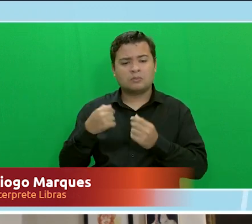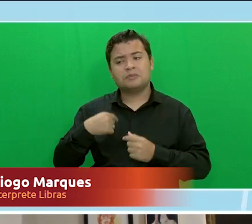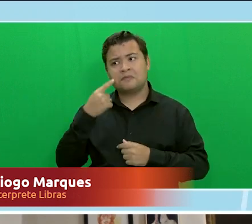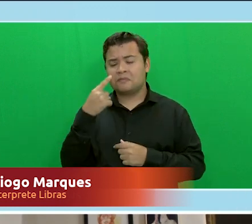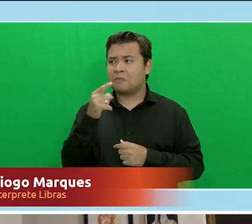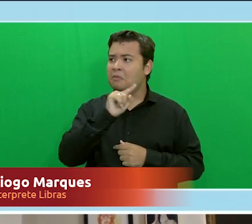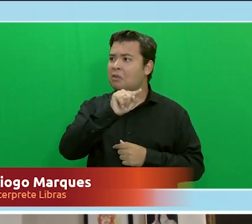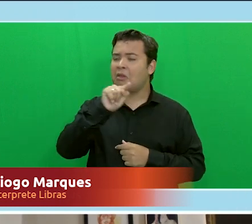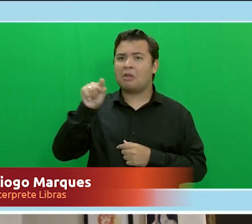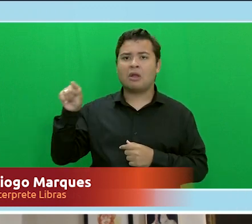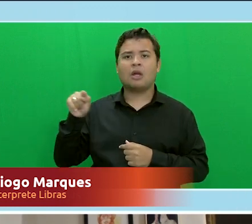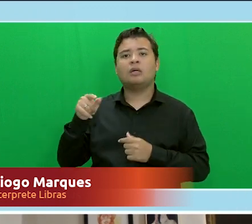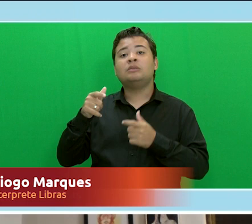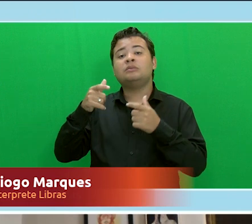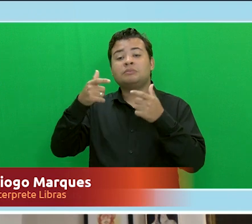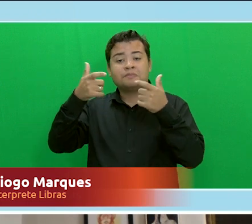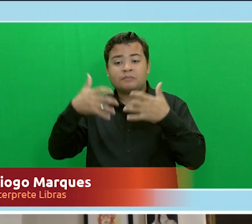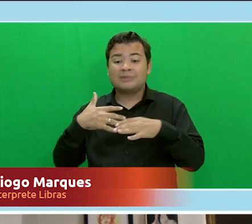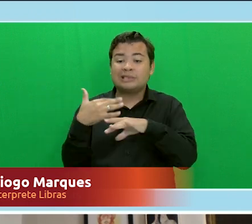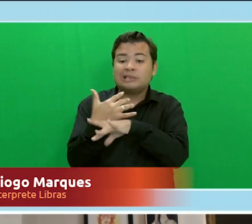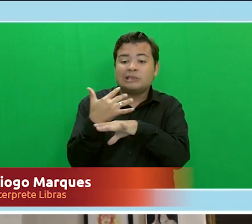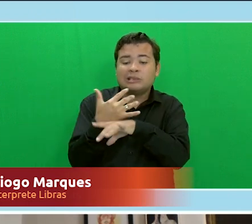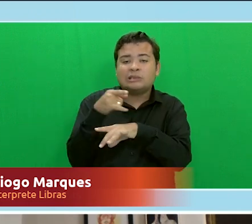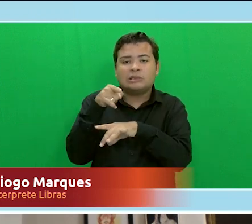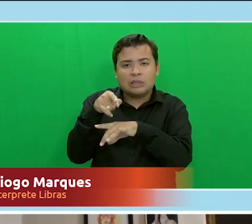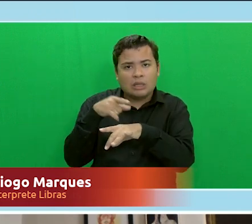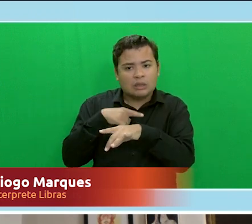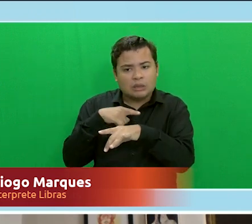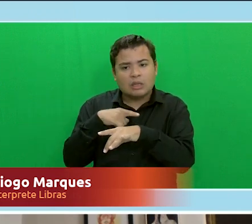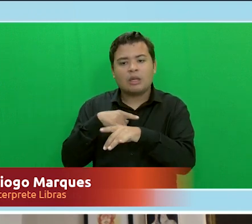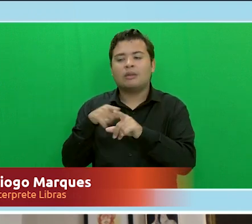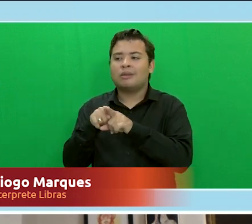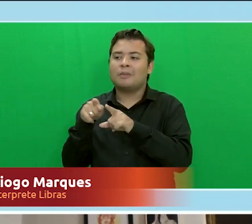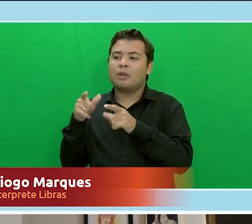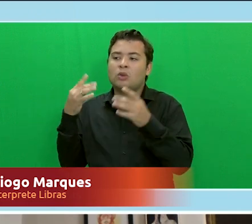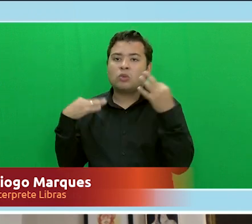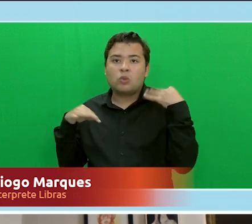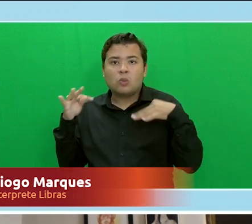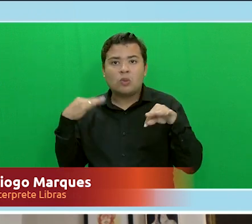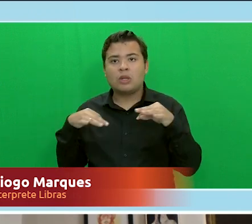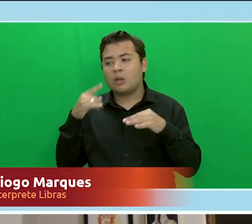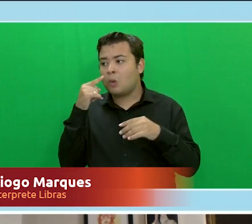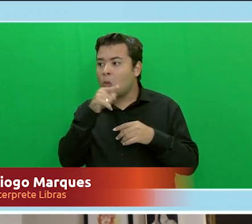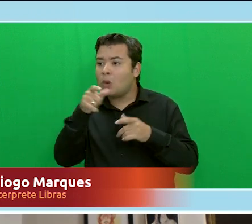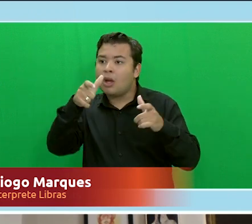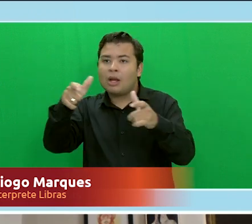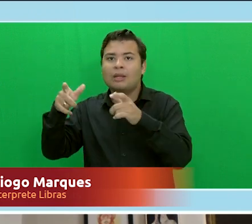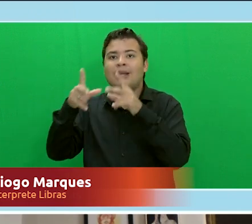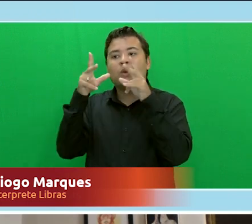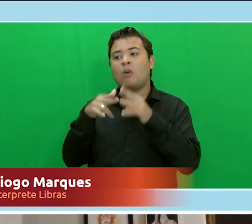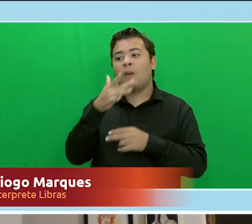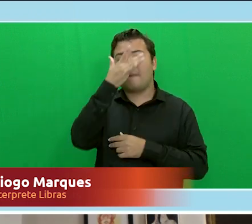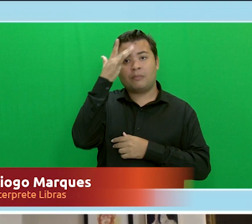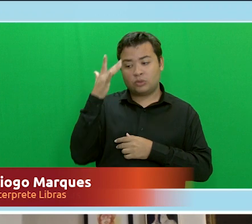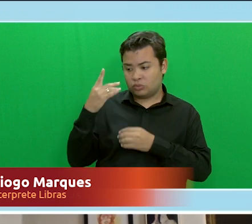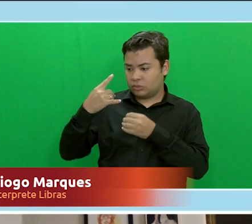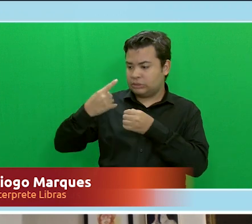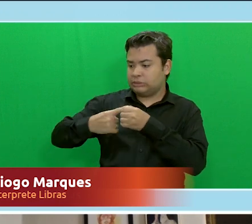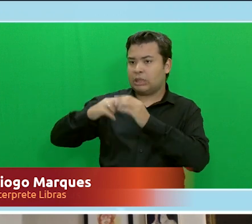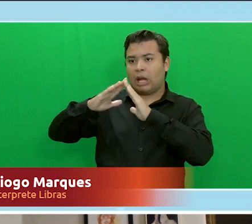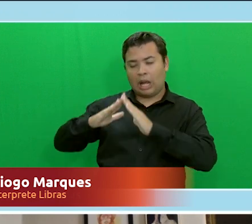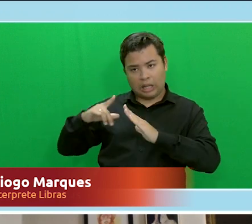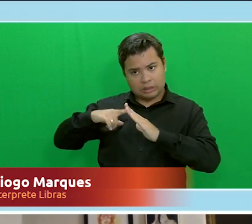ouve muito falar disso em centros urbanos, centros turísticos, a expulsão das pessoas da cidade,